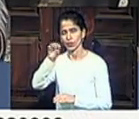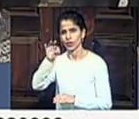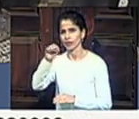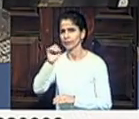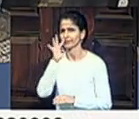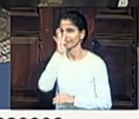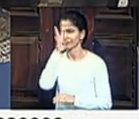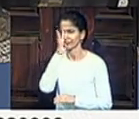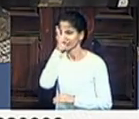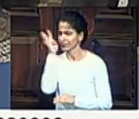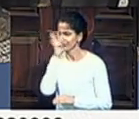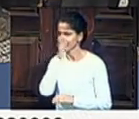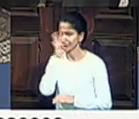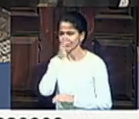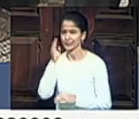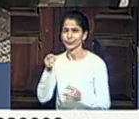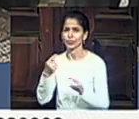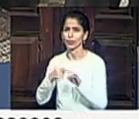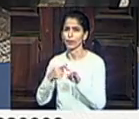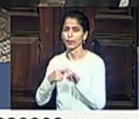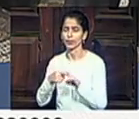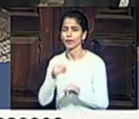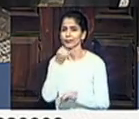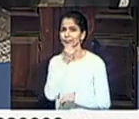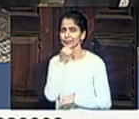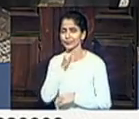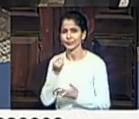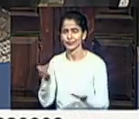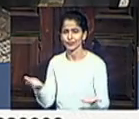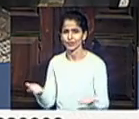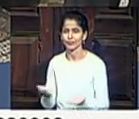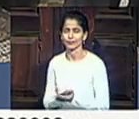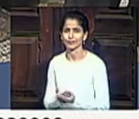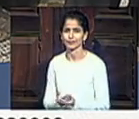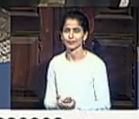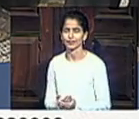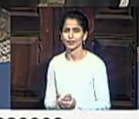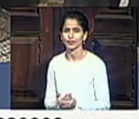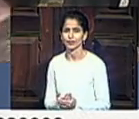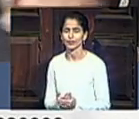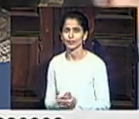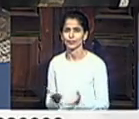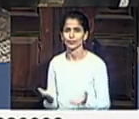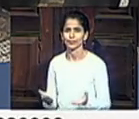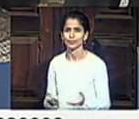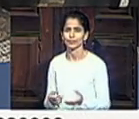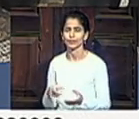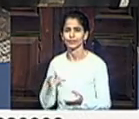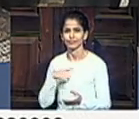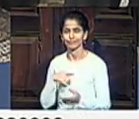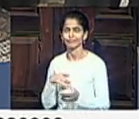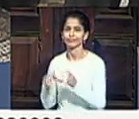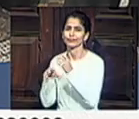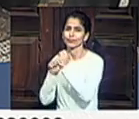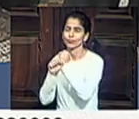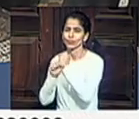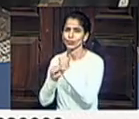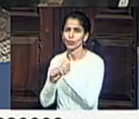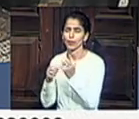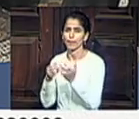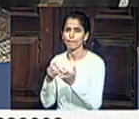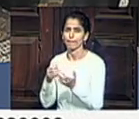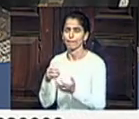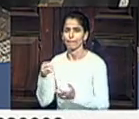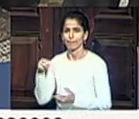abusivas e, na questão da energia comercial, não passar na prova de matemática. Como é